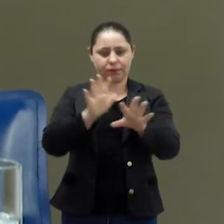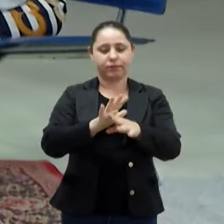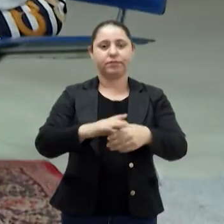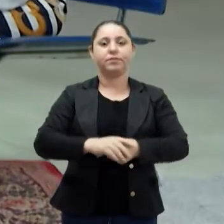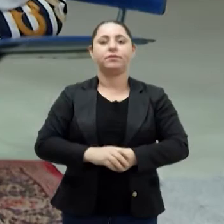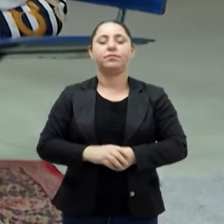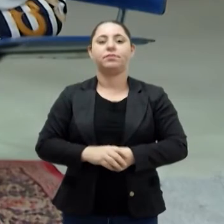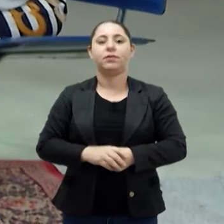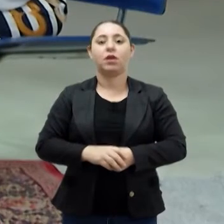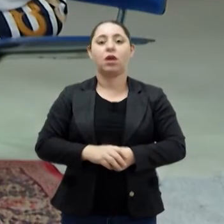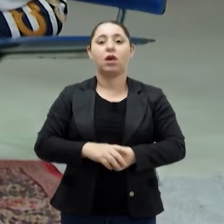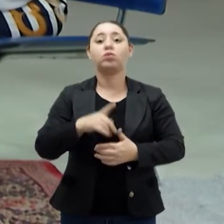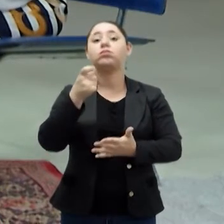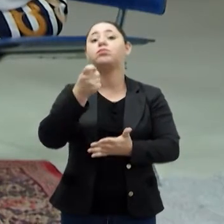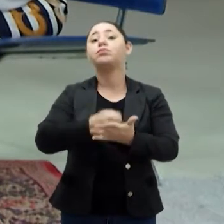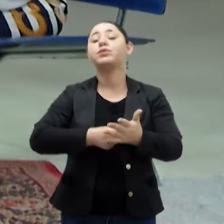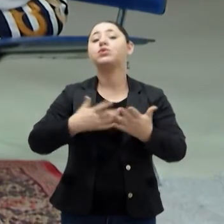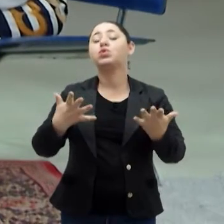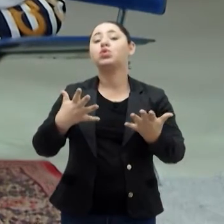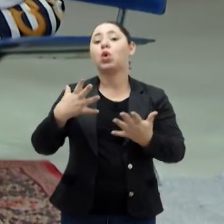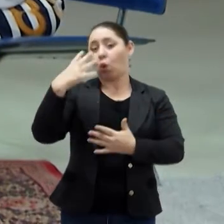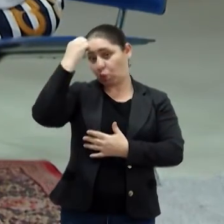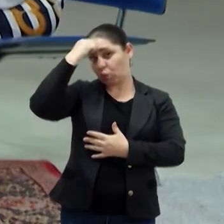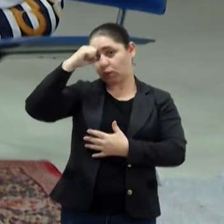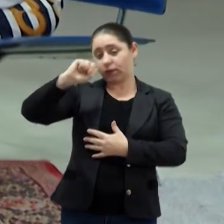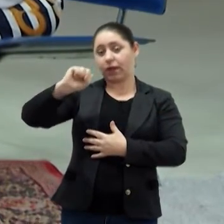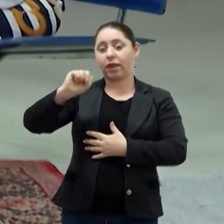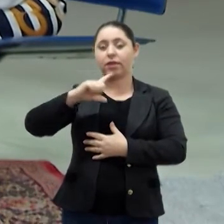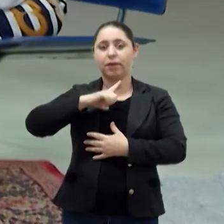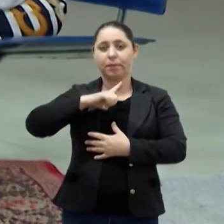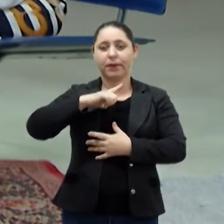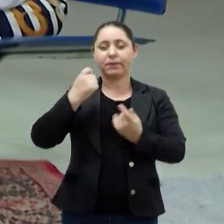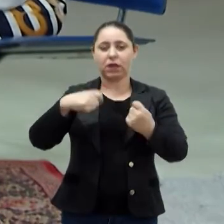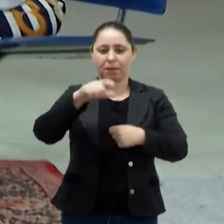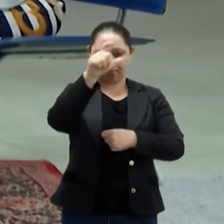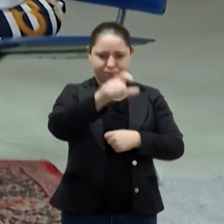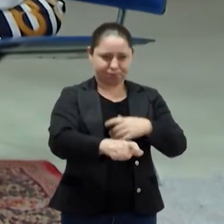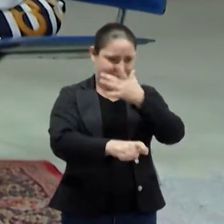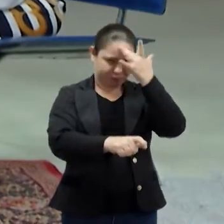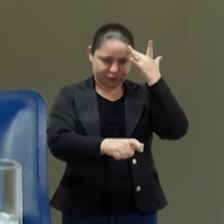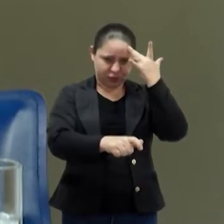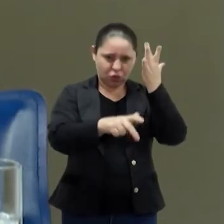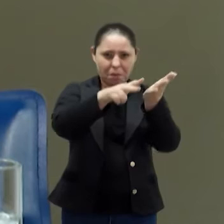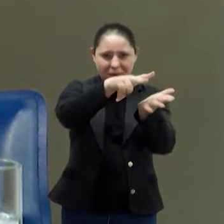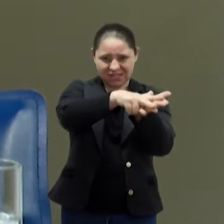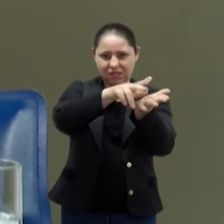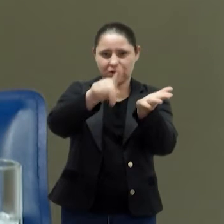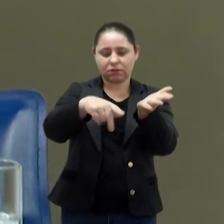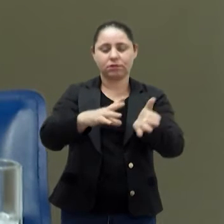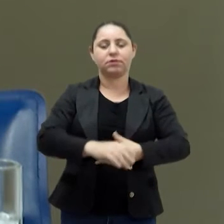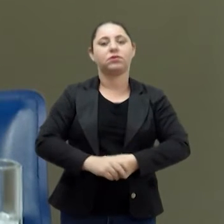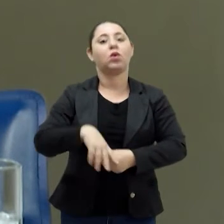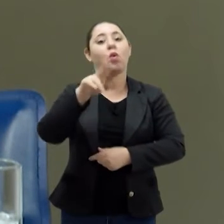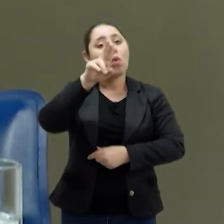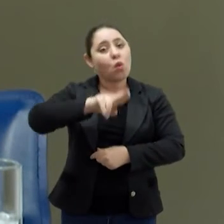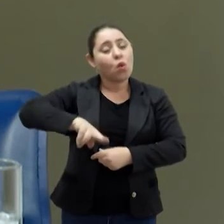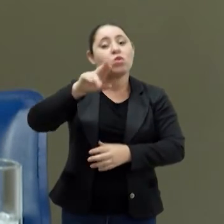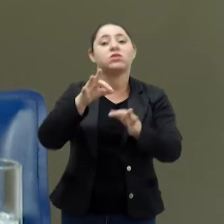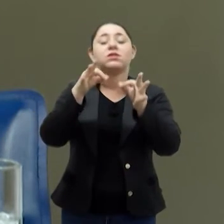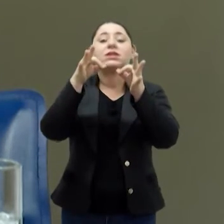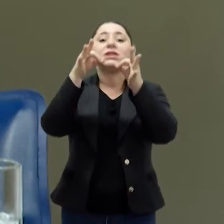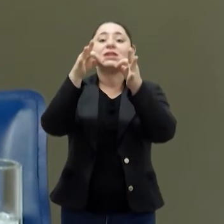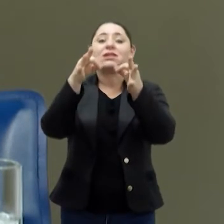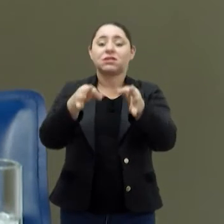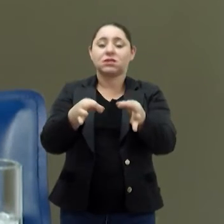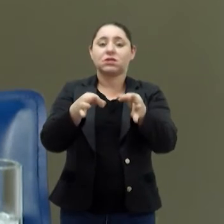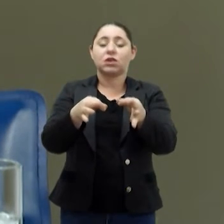cirurgia. A garantia da cirurgia, o sucesso dela, depende também do paciente? Com certeza. O uso